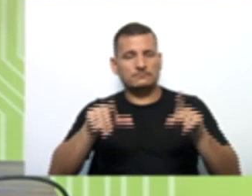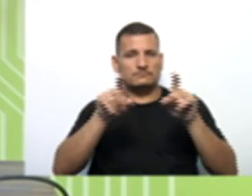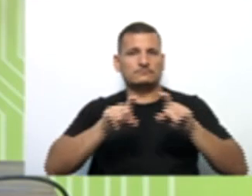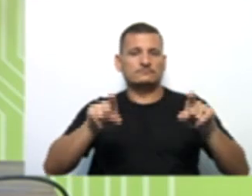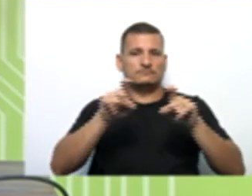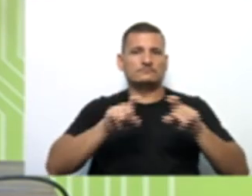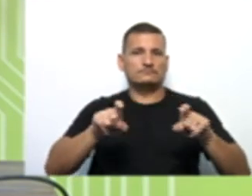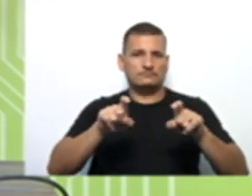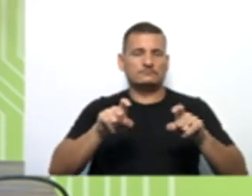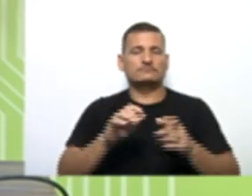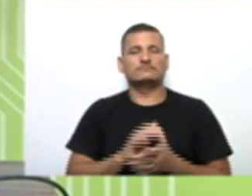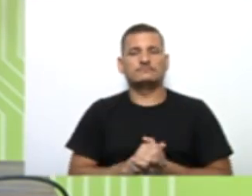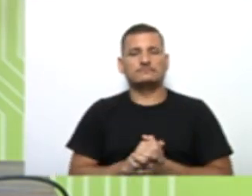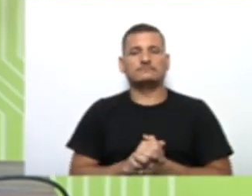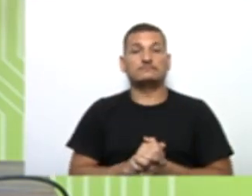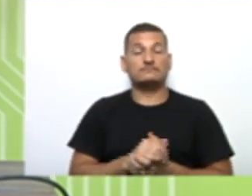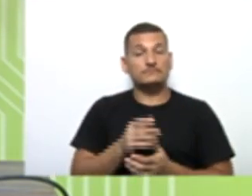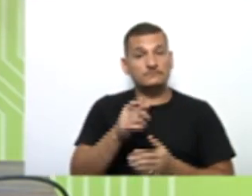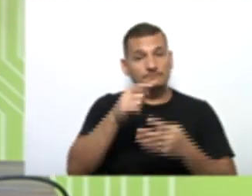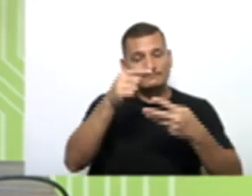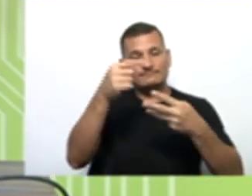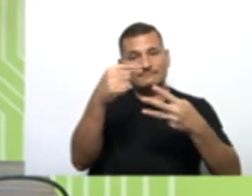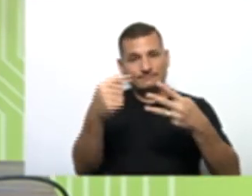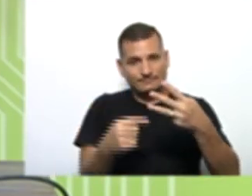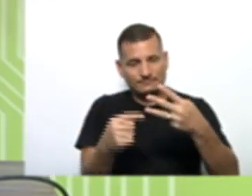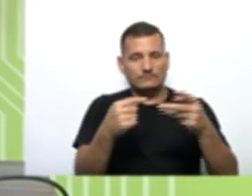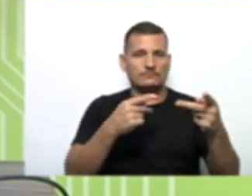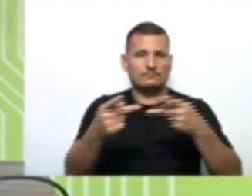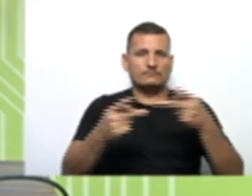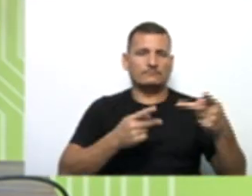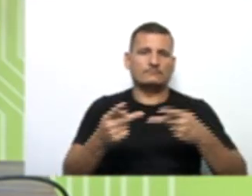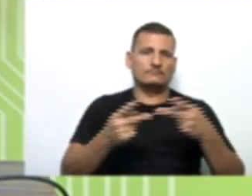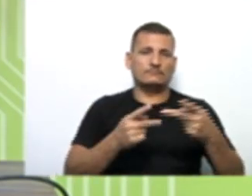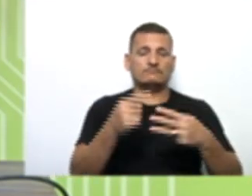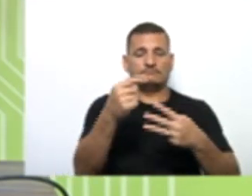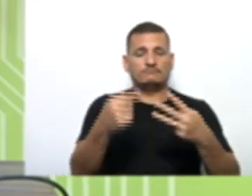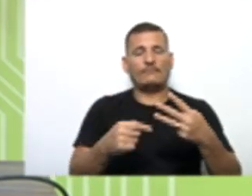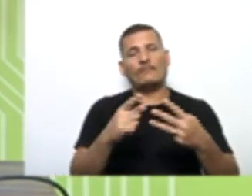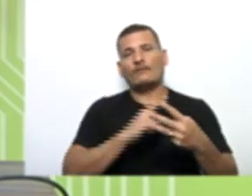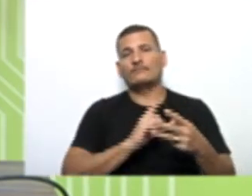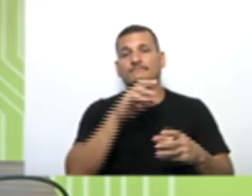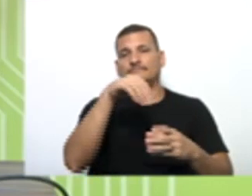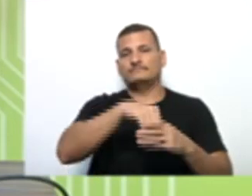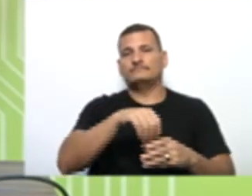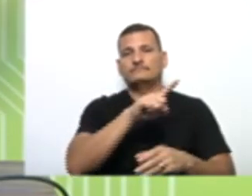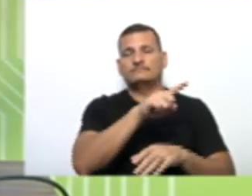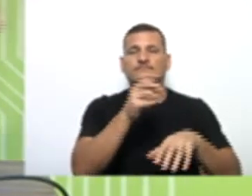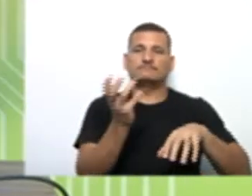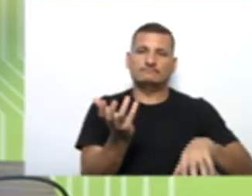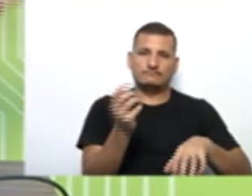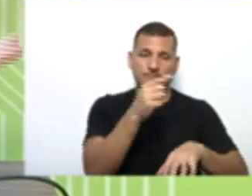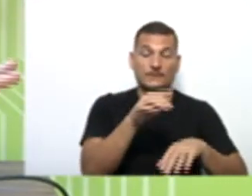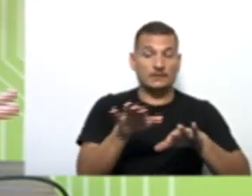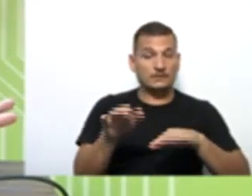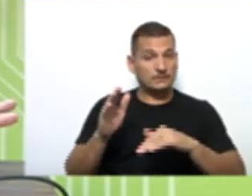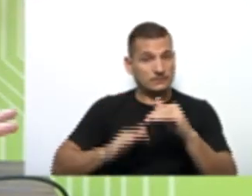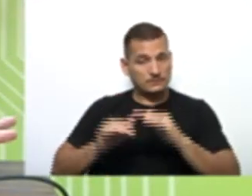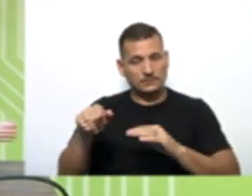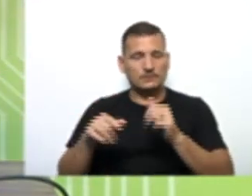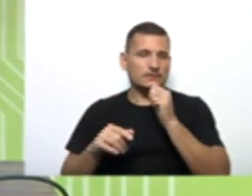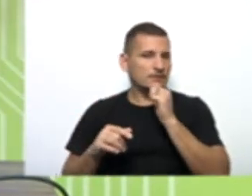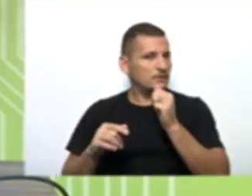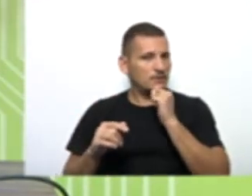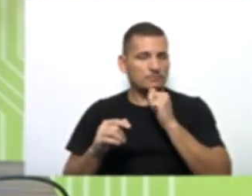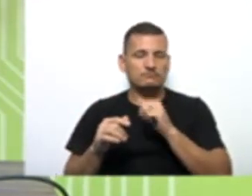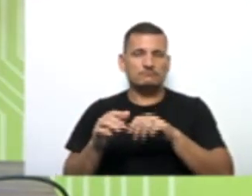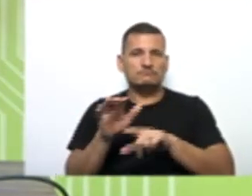a internet. Esses projetos, vale observar que eles estão em tramitação, então a profissão ainda não está